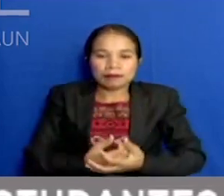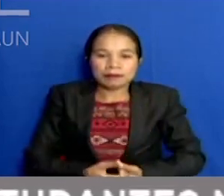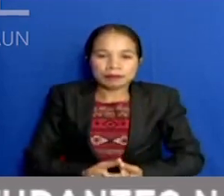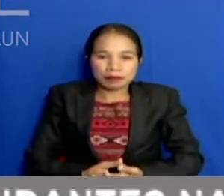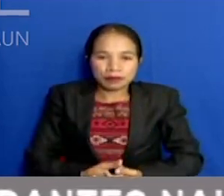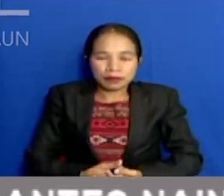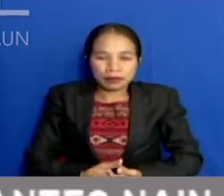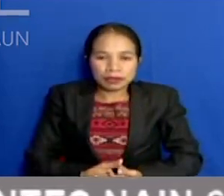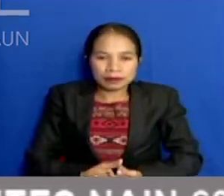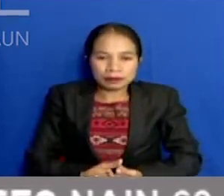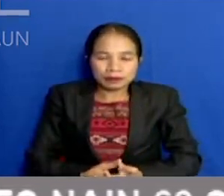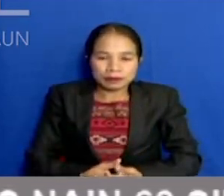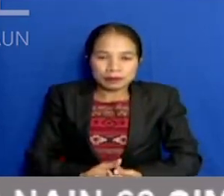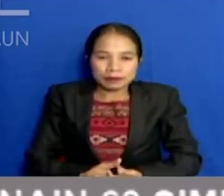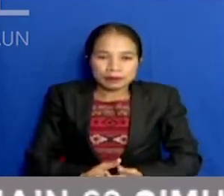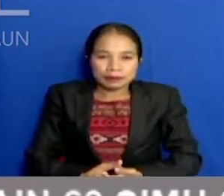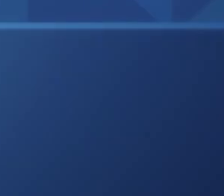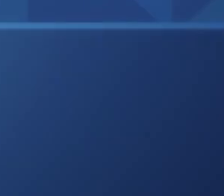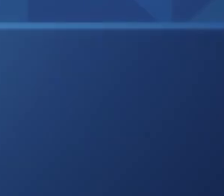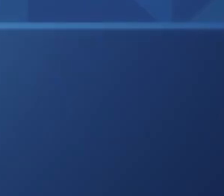Lucas da Costa, RTTL.